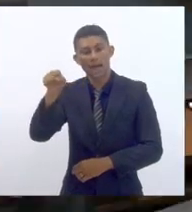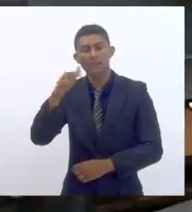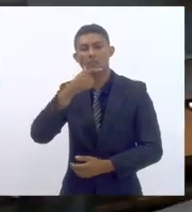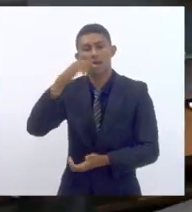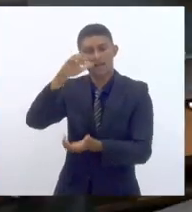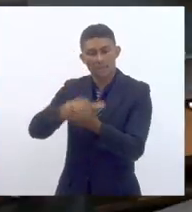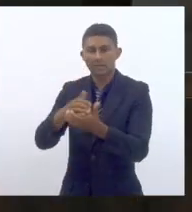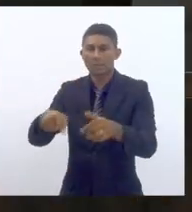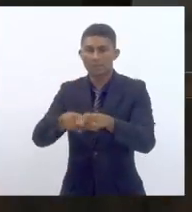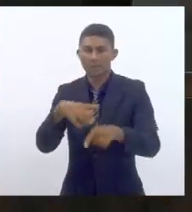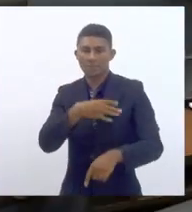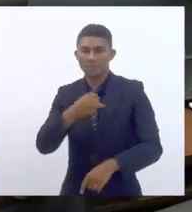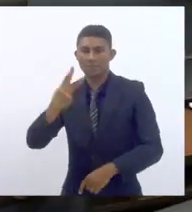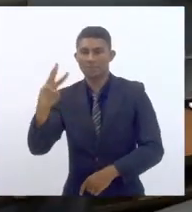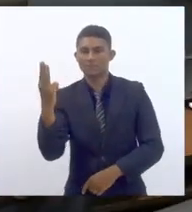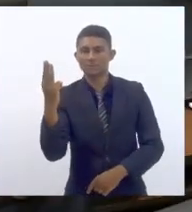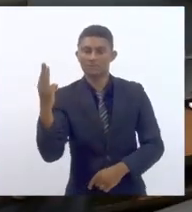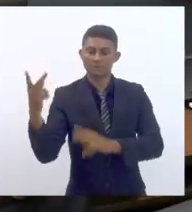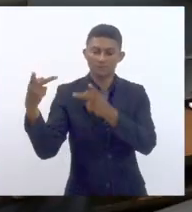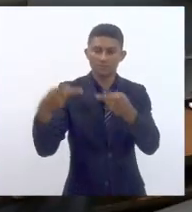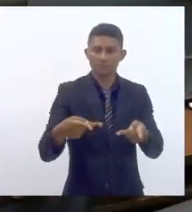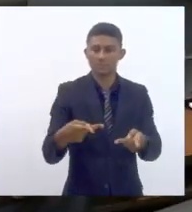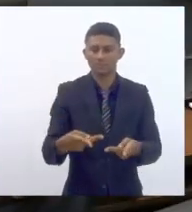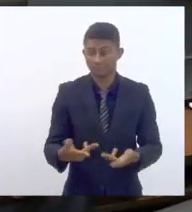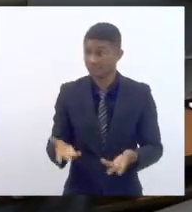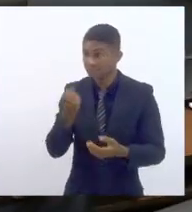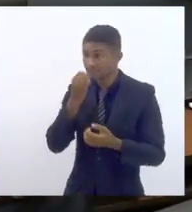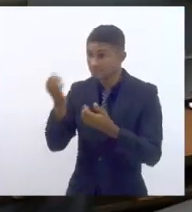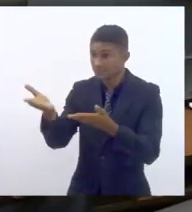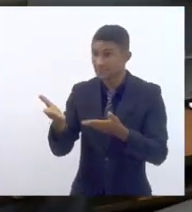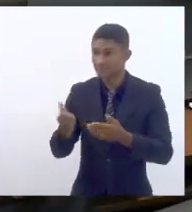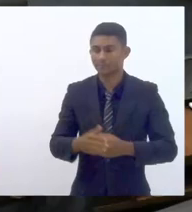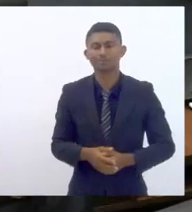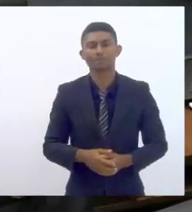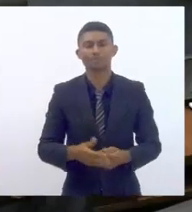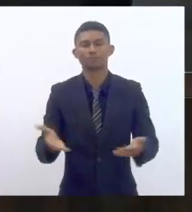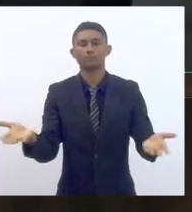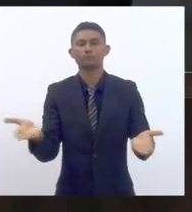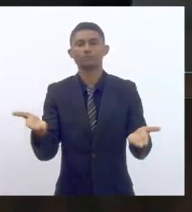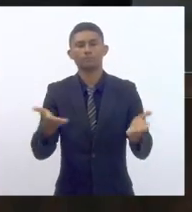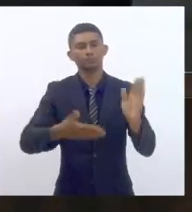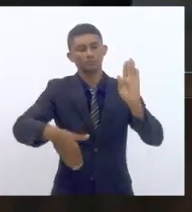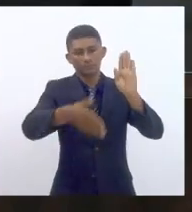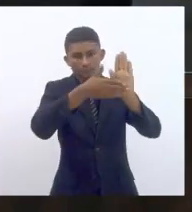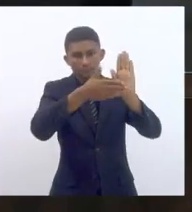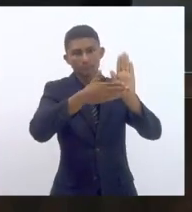Seja bem-vinda, Priscila. Bem, então vamos à pauta. Vamos